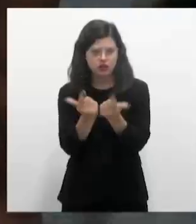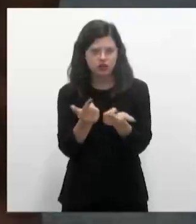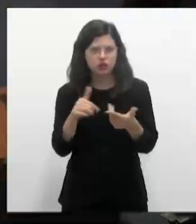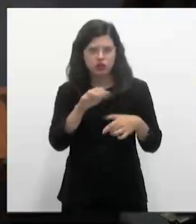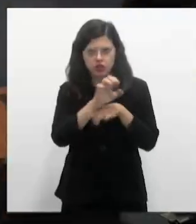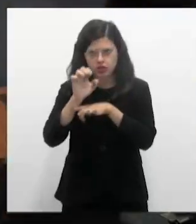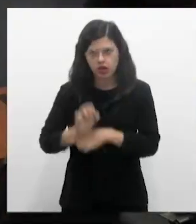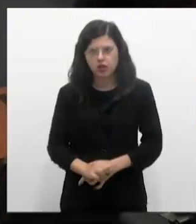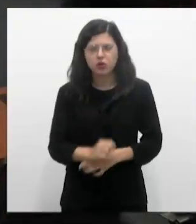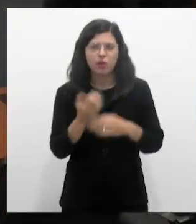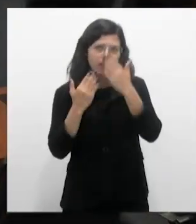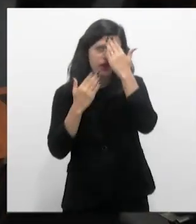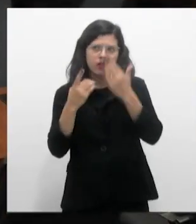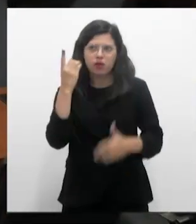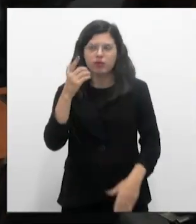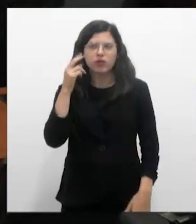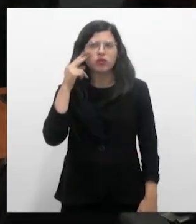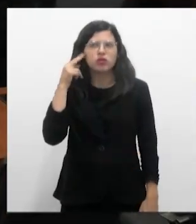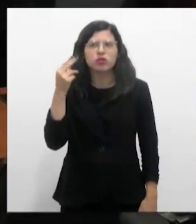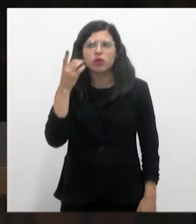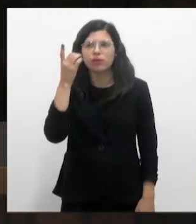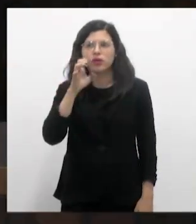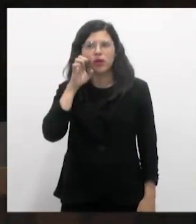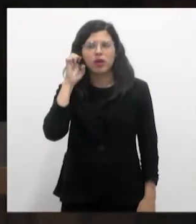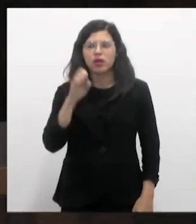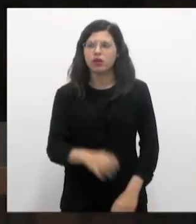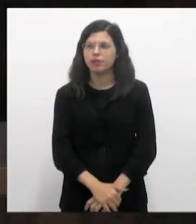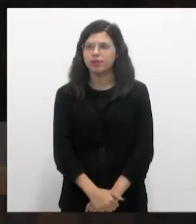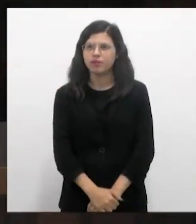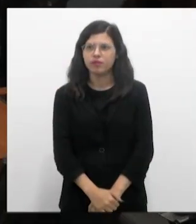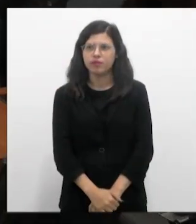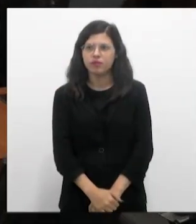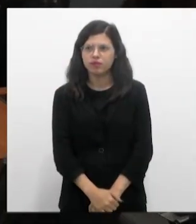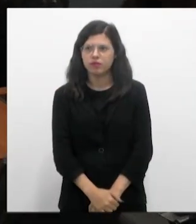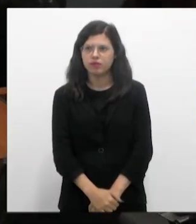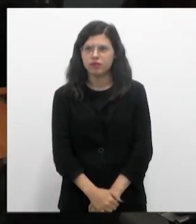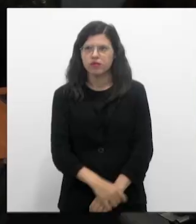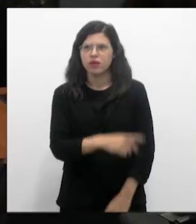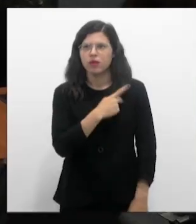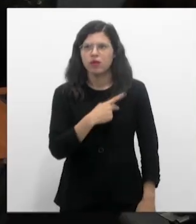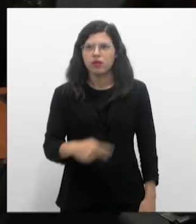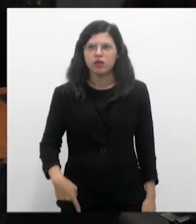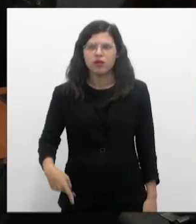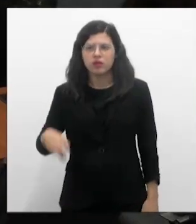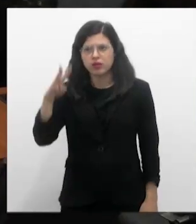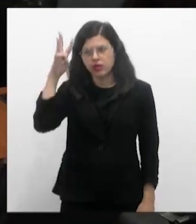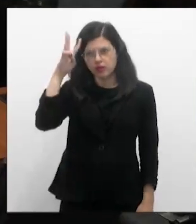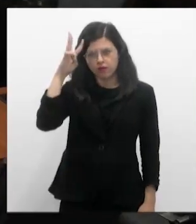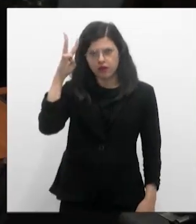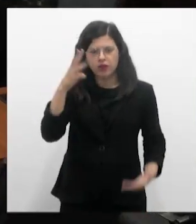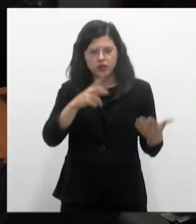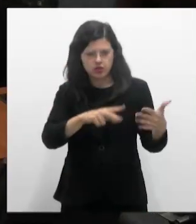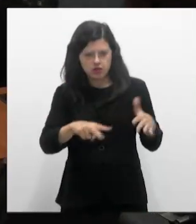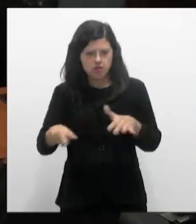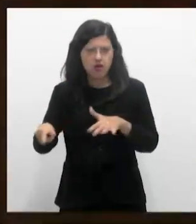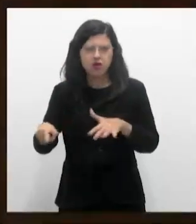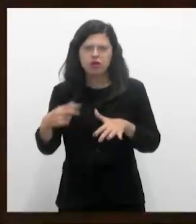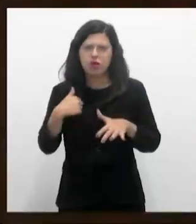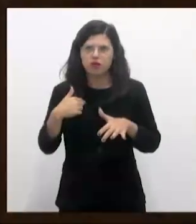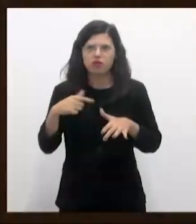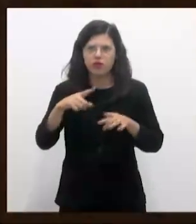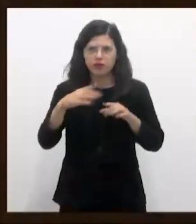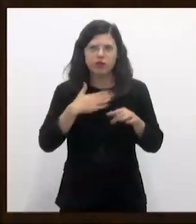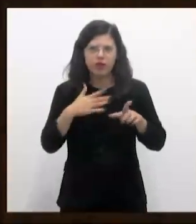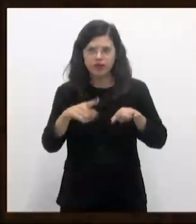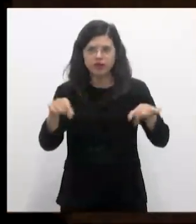Obrigado, deputada Tia Ju. Deputada Érica Takimoto. Presidente, na terça-feira dessa semana, eu estava no meu gabinete e